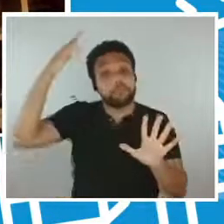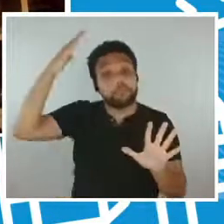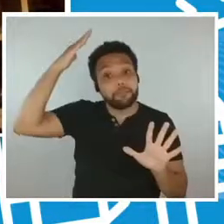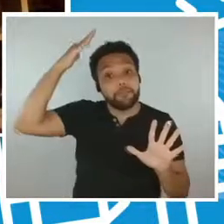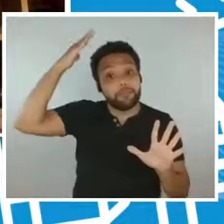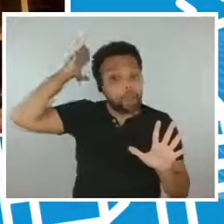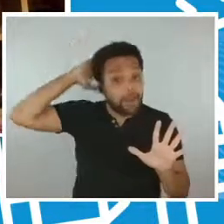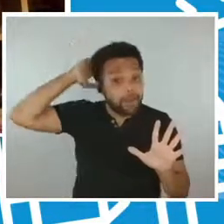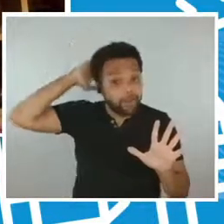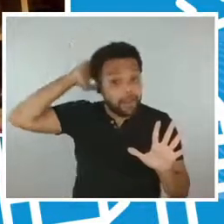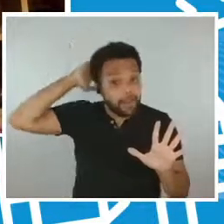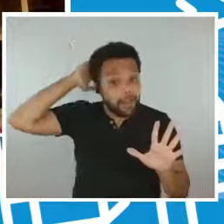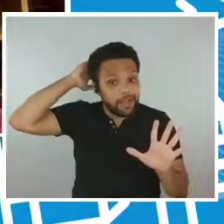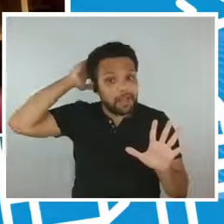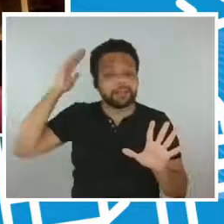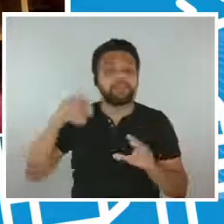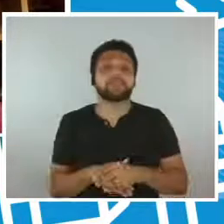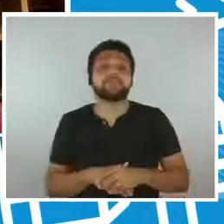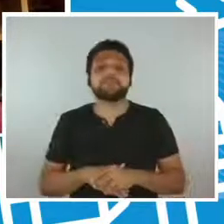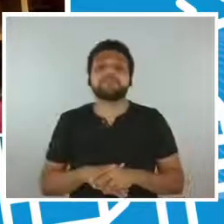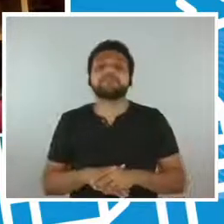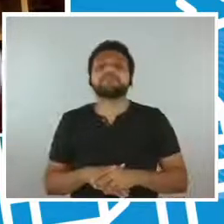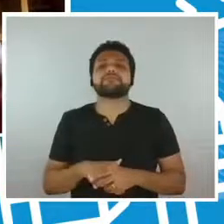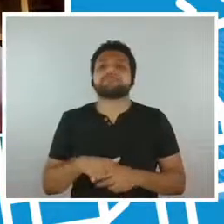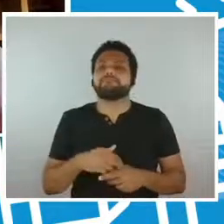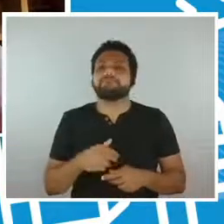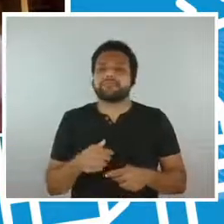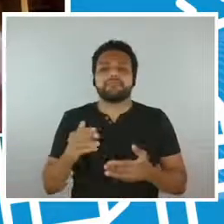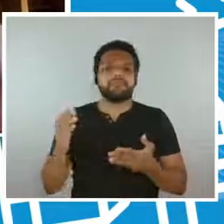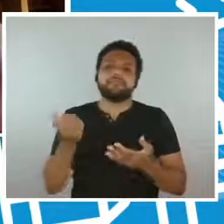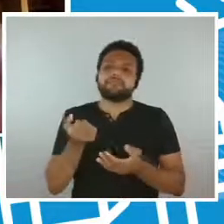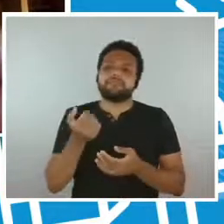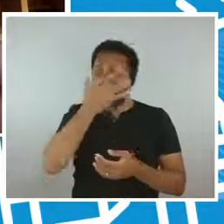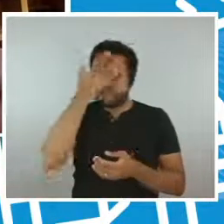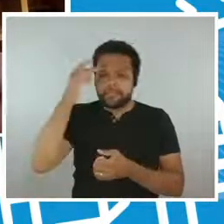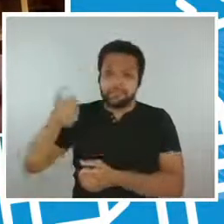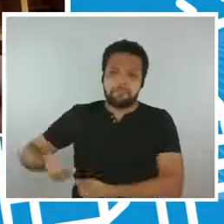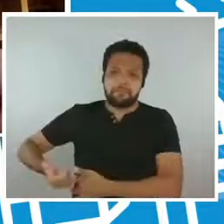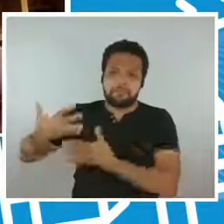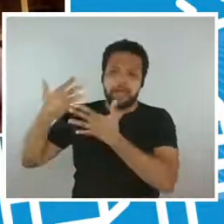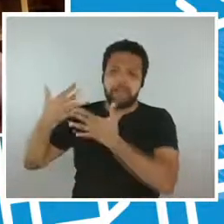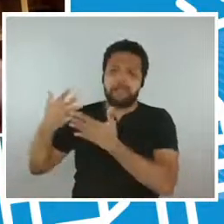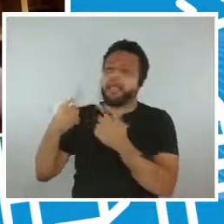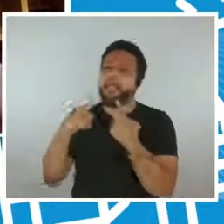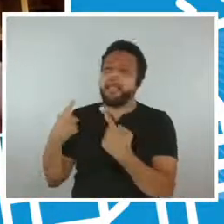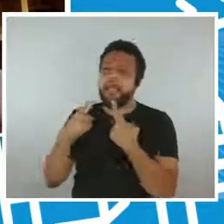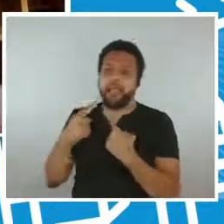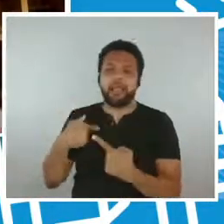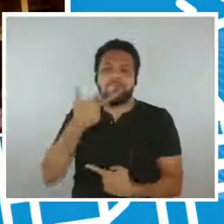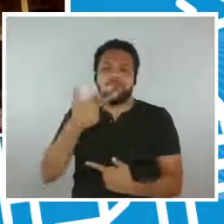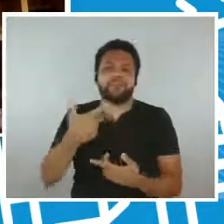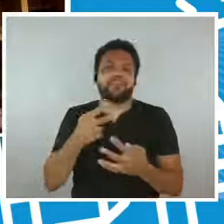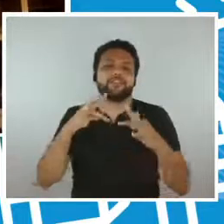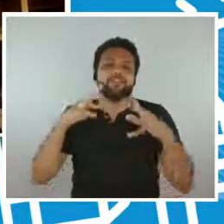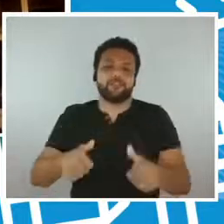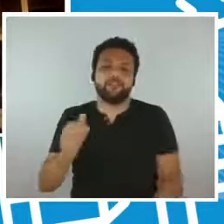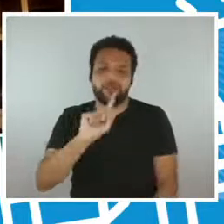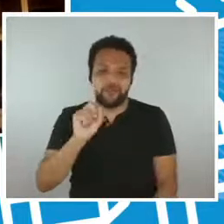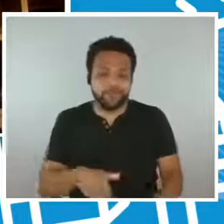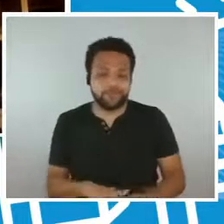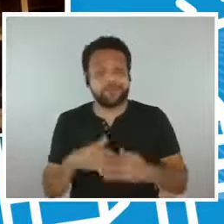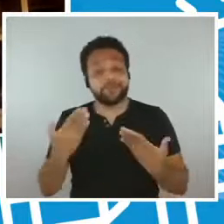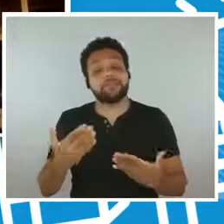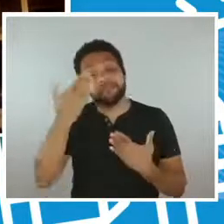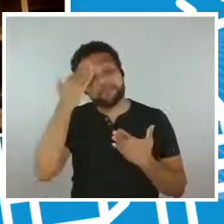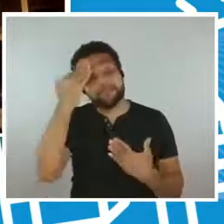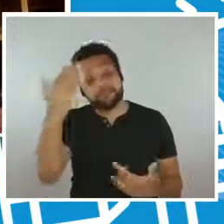mundo começou a reclamar que eu não tinha falado de todos. Então, assim, muito obrigado, certo? Queria